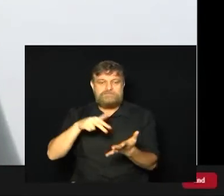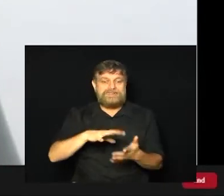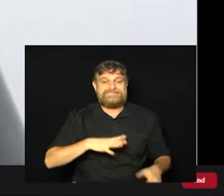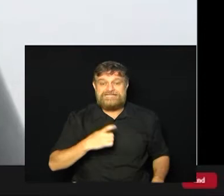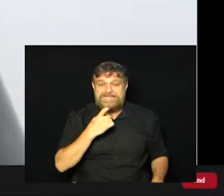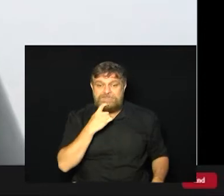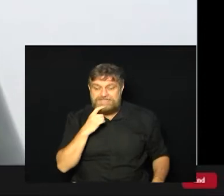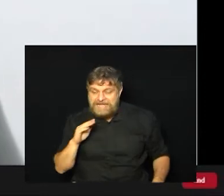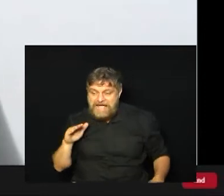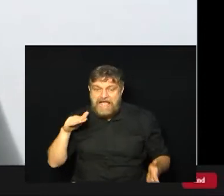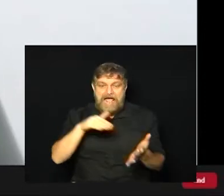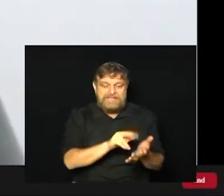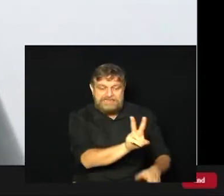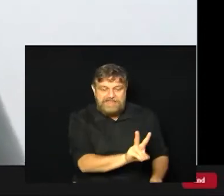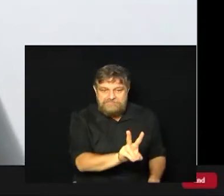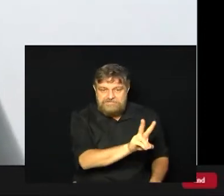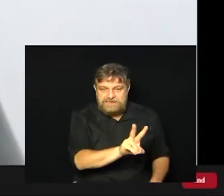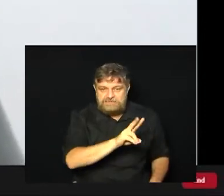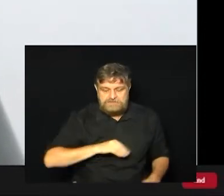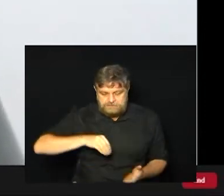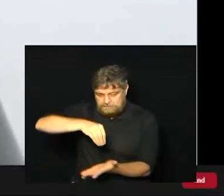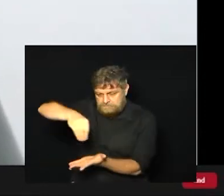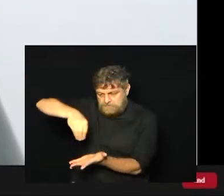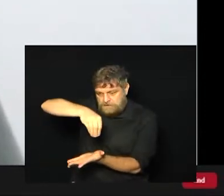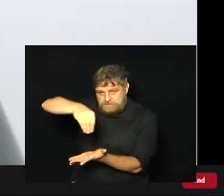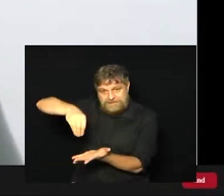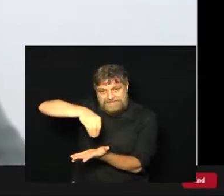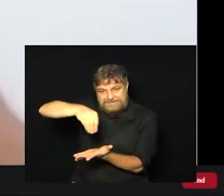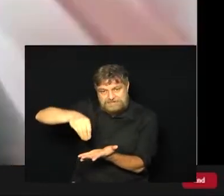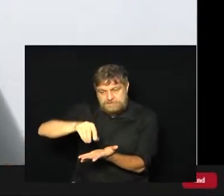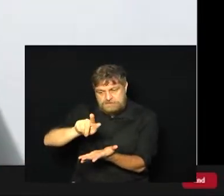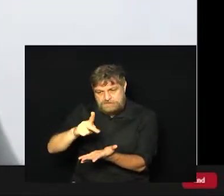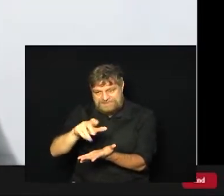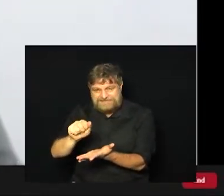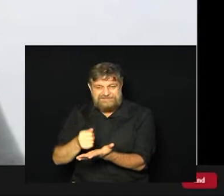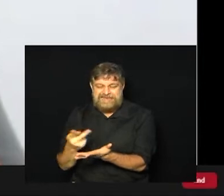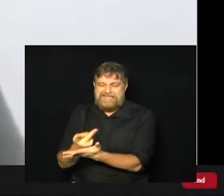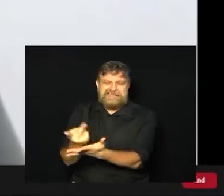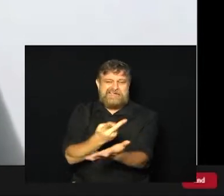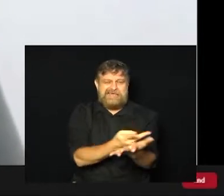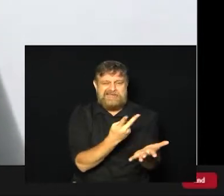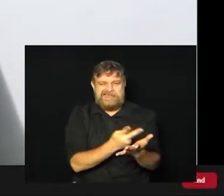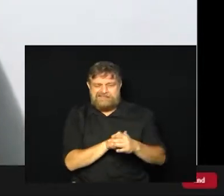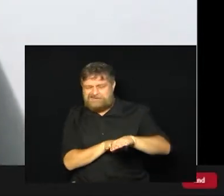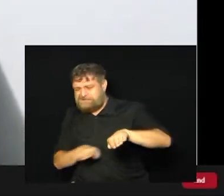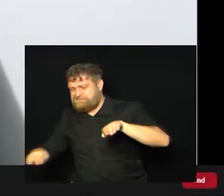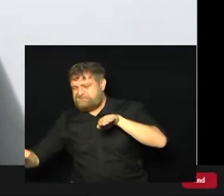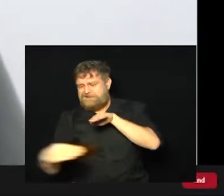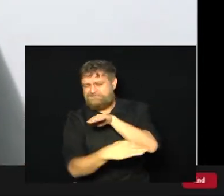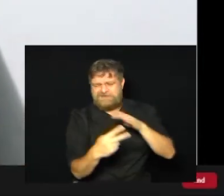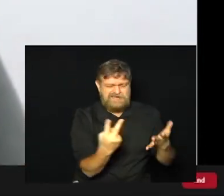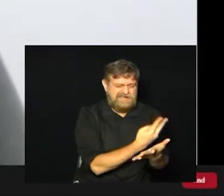até Valinhos, sem o Waze, né, sem um GPS. Você vai errar vários, vai pegar a alça de acesso errada,